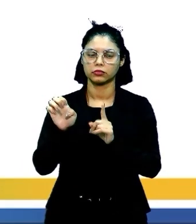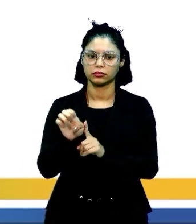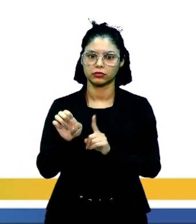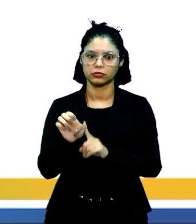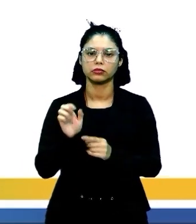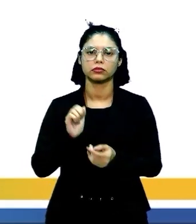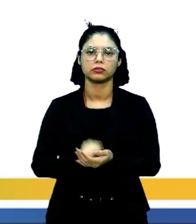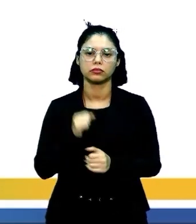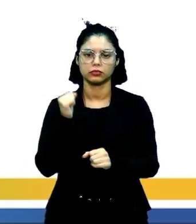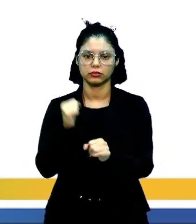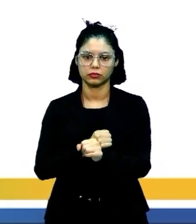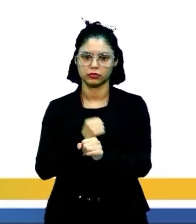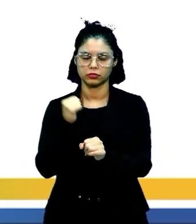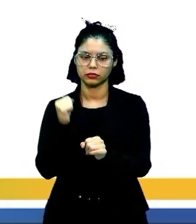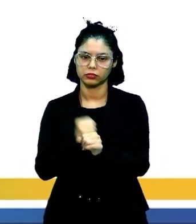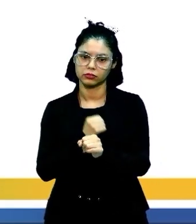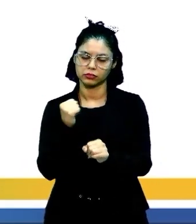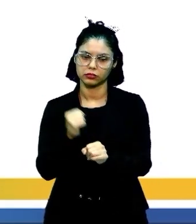e letra E,